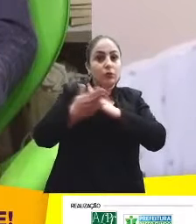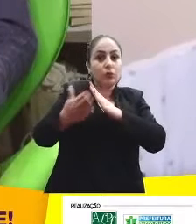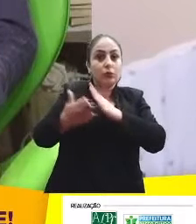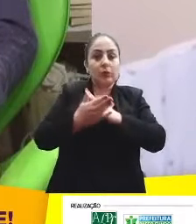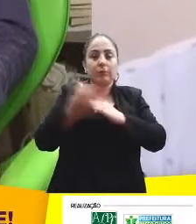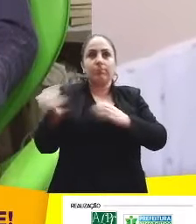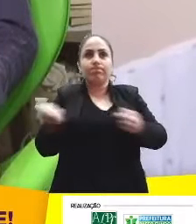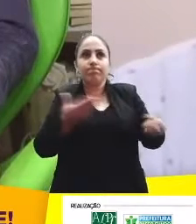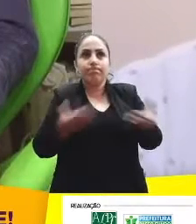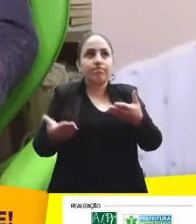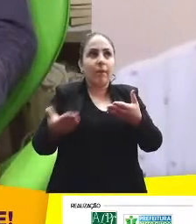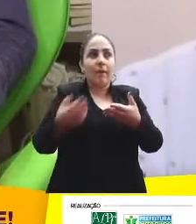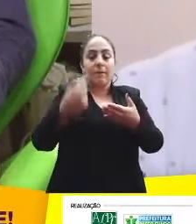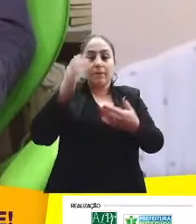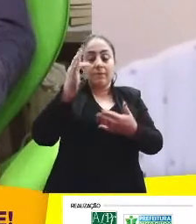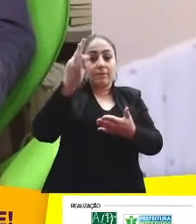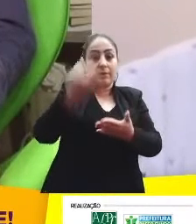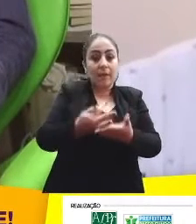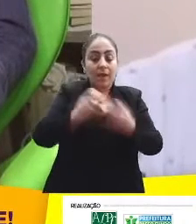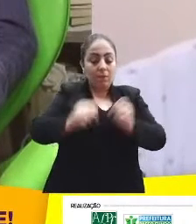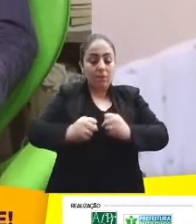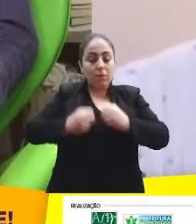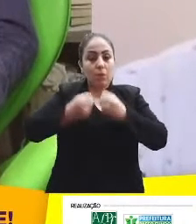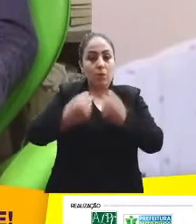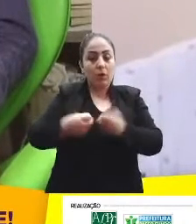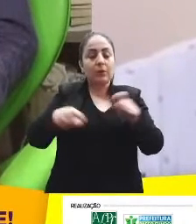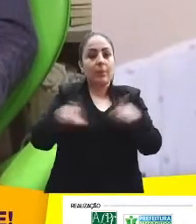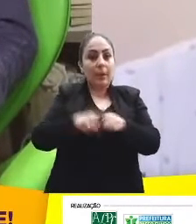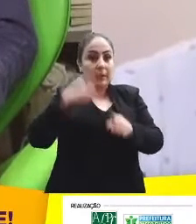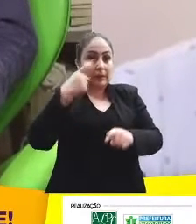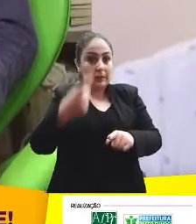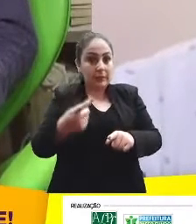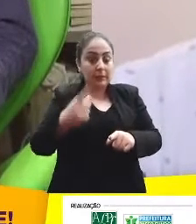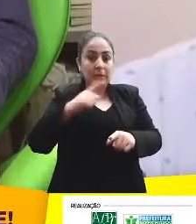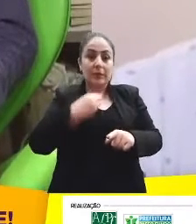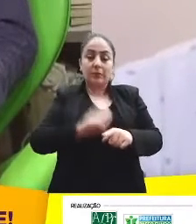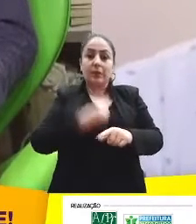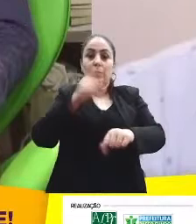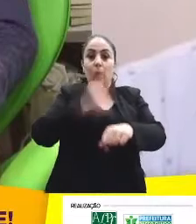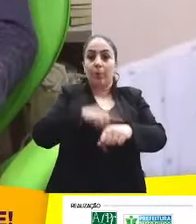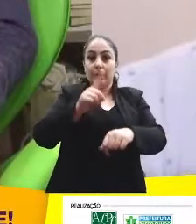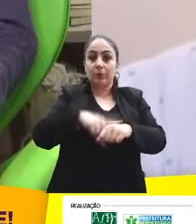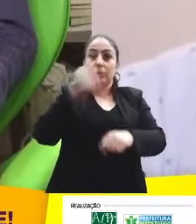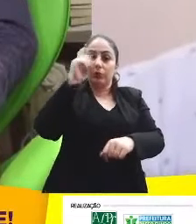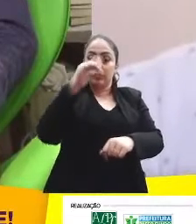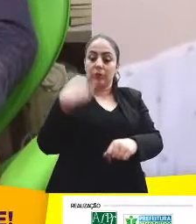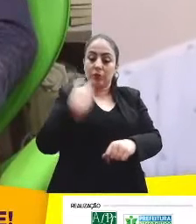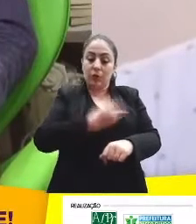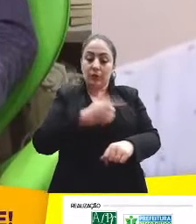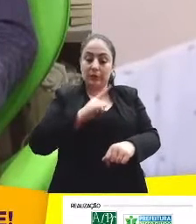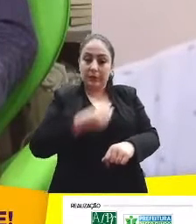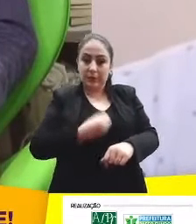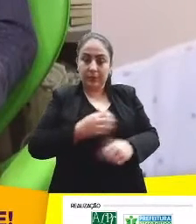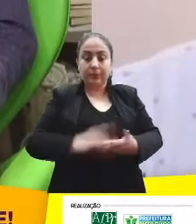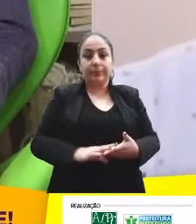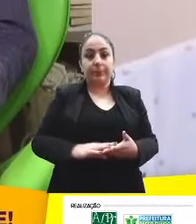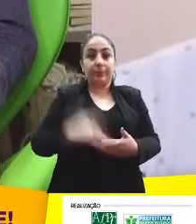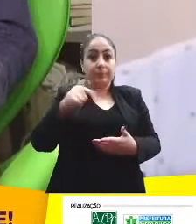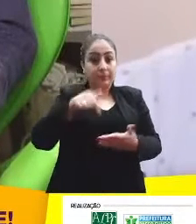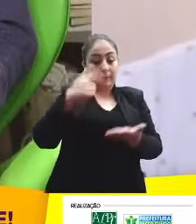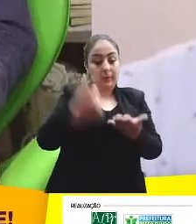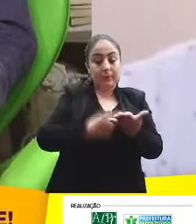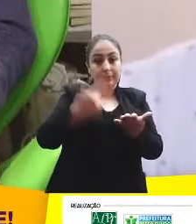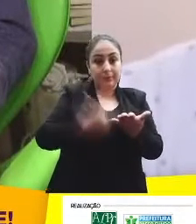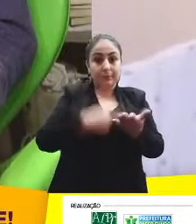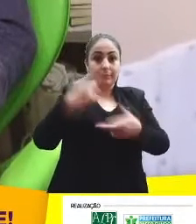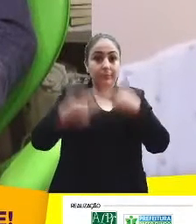de fé, trazer força. E é interessante que ele vem num momento bem difícil que nós estamos passando. Esse livro,